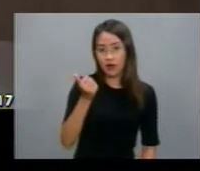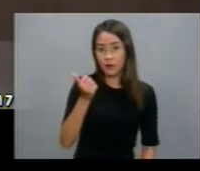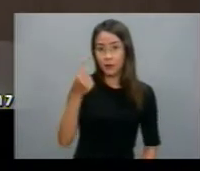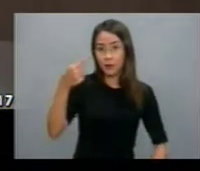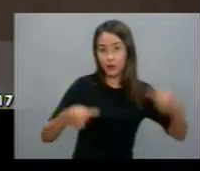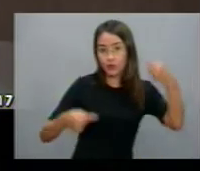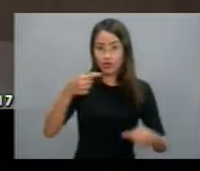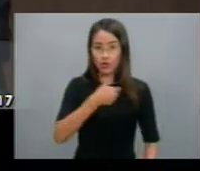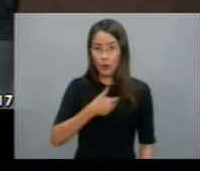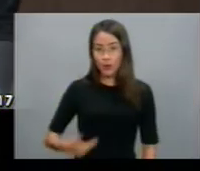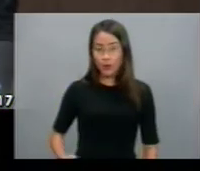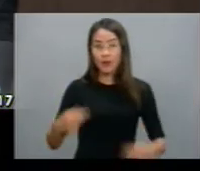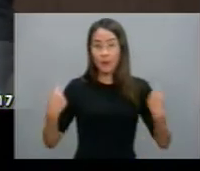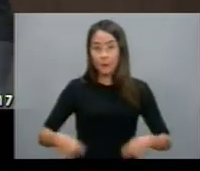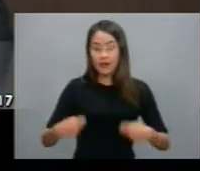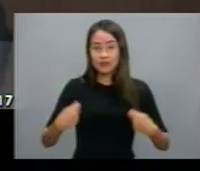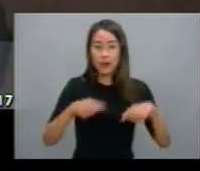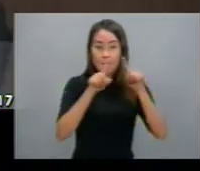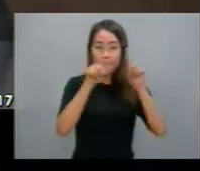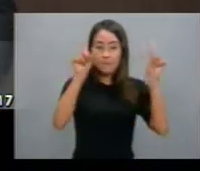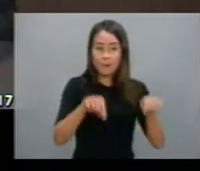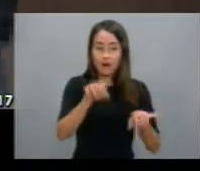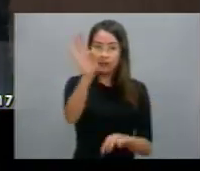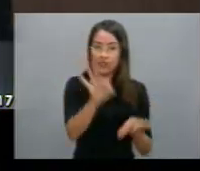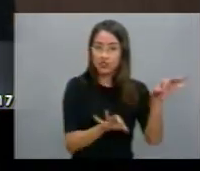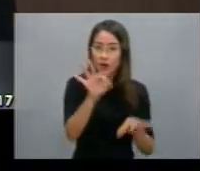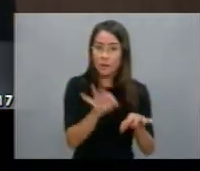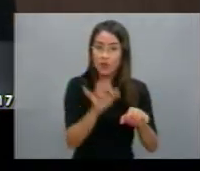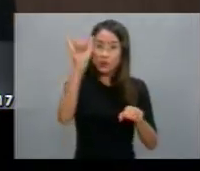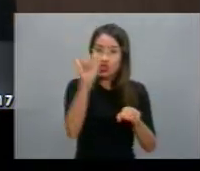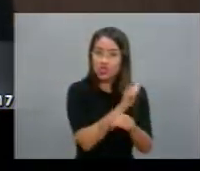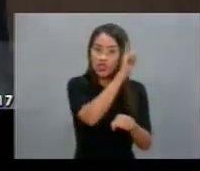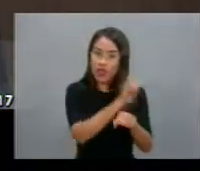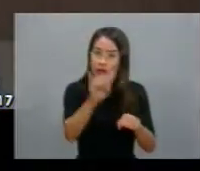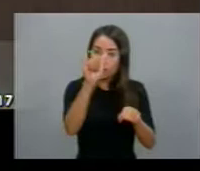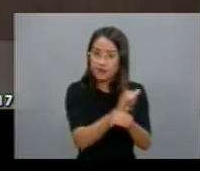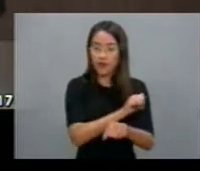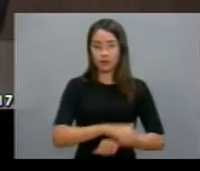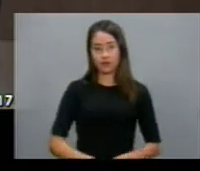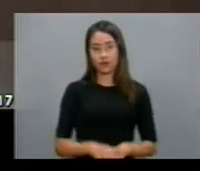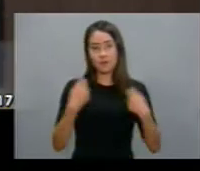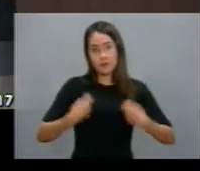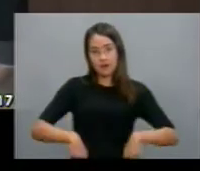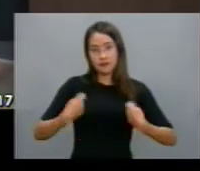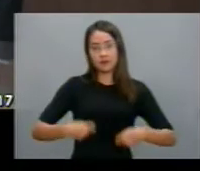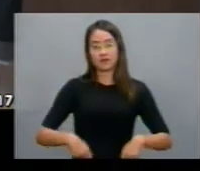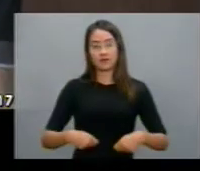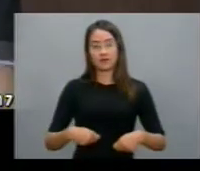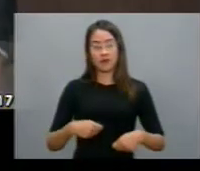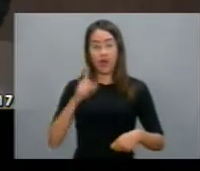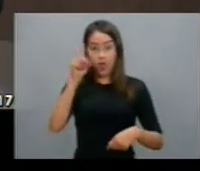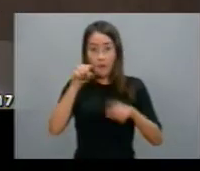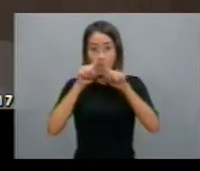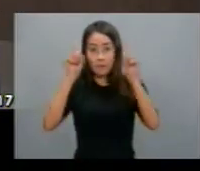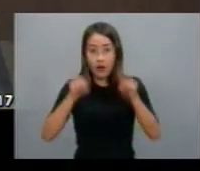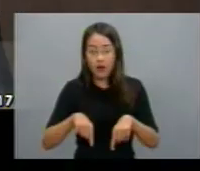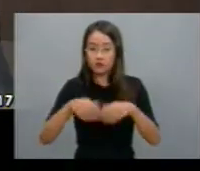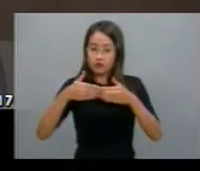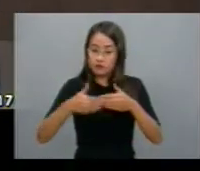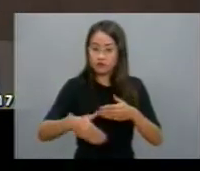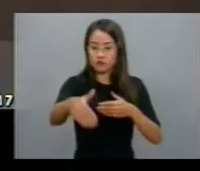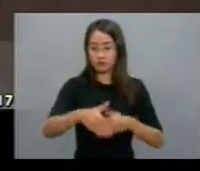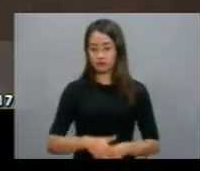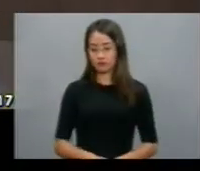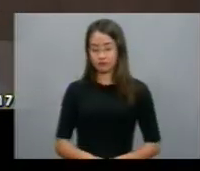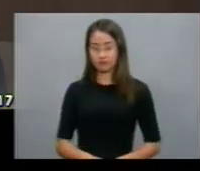planejamento de curto, médio e longo prazo. Tem que ter estratégia, tem que ter estrutura, tem que ter financiamento. Mas